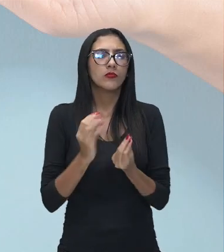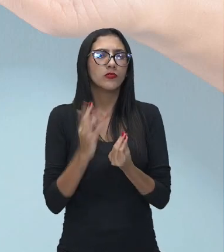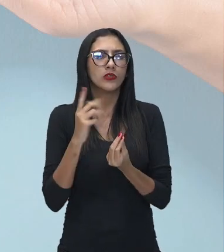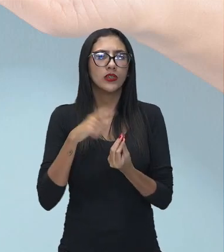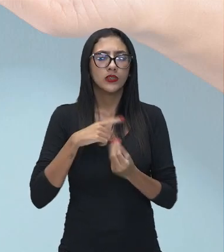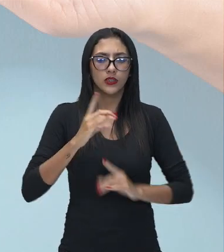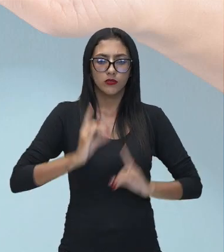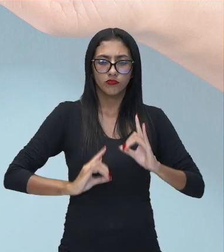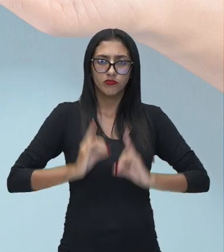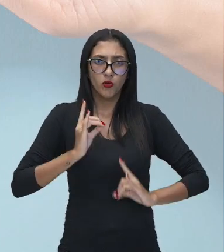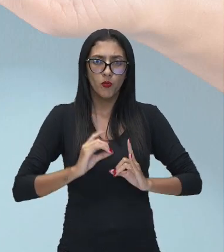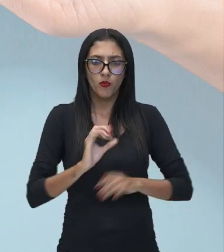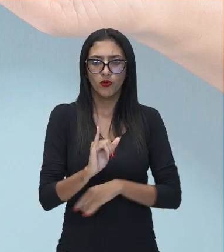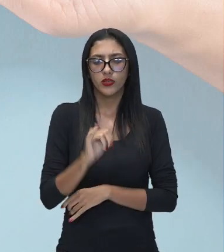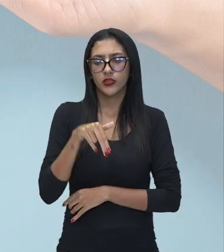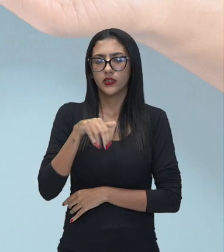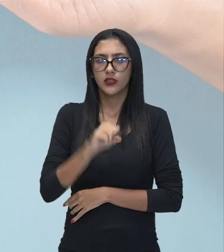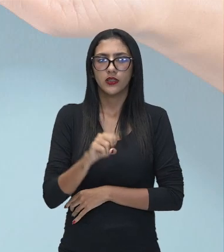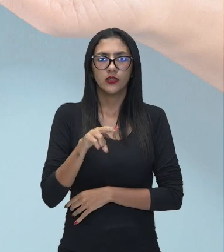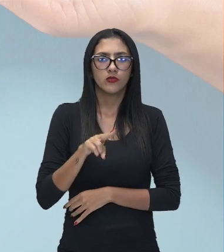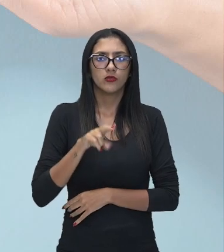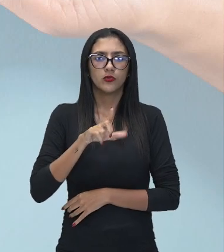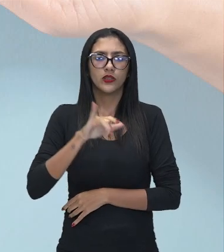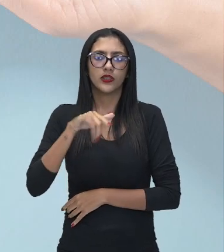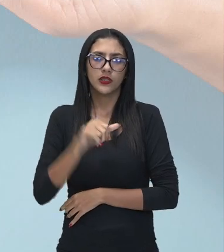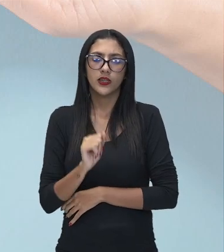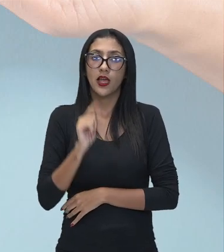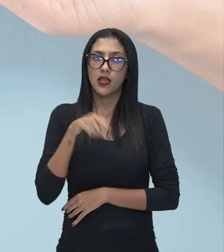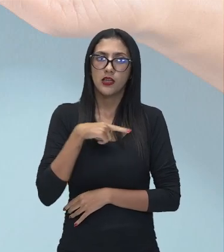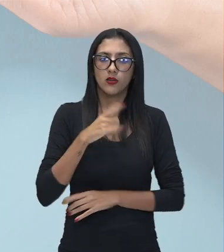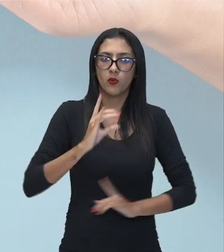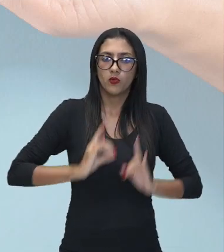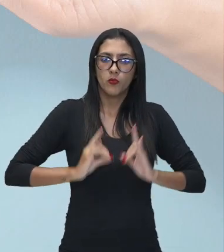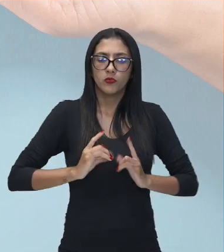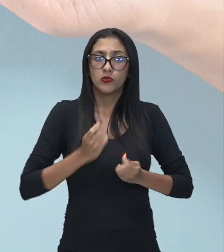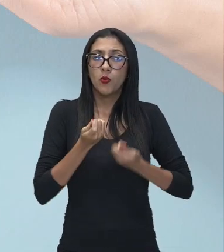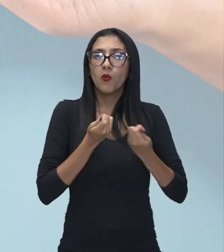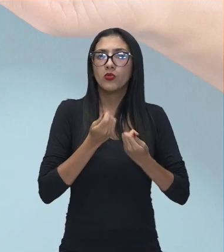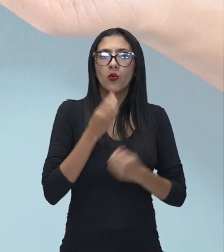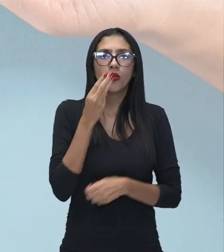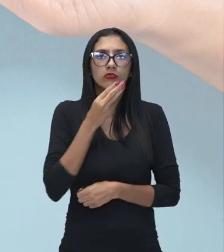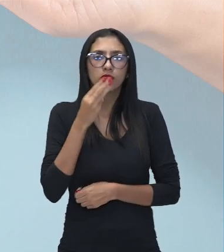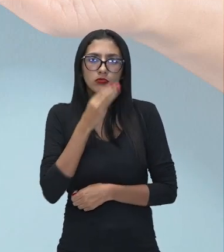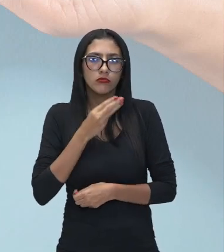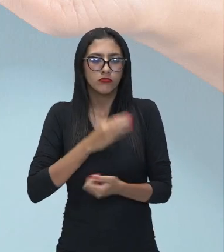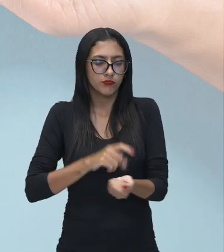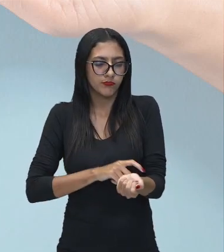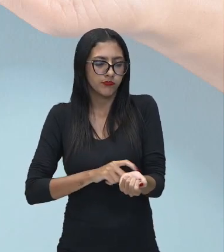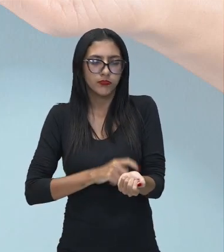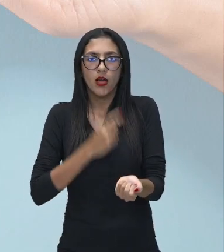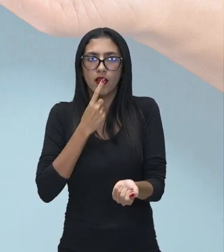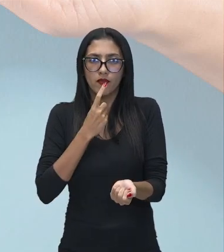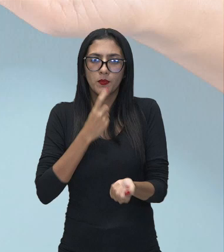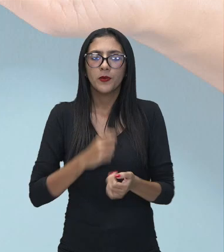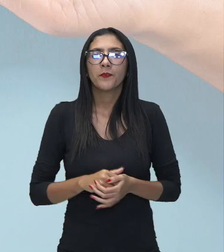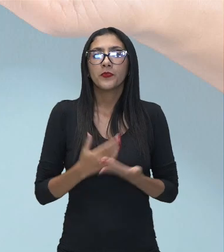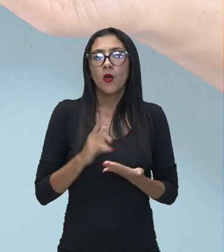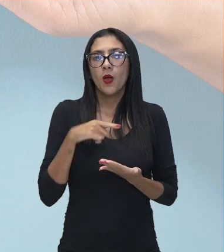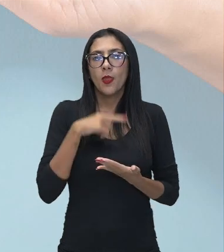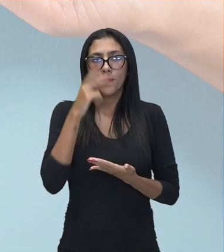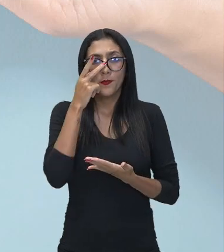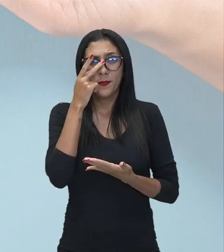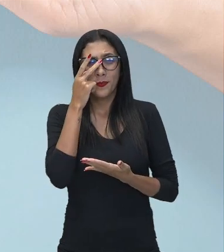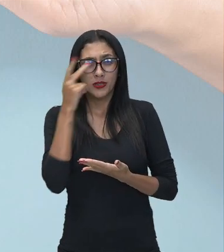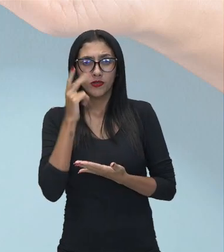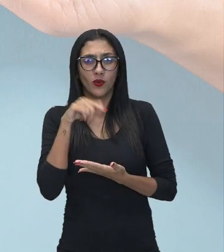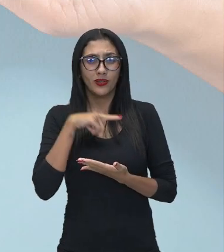chamado insulina, que é o responsável por manter equilibrados os níveis de glicose no nosso sangue, a pessoa que tem diabetes,